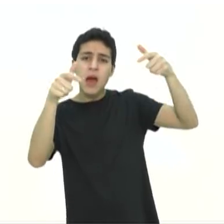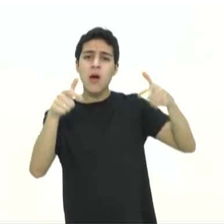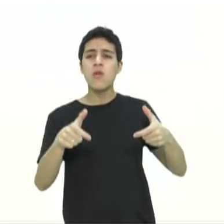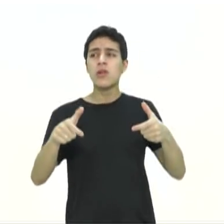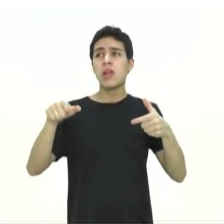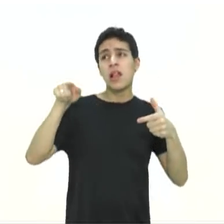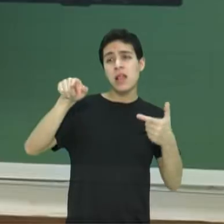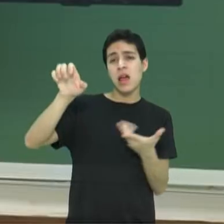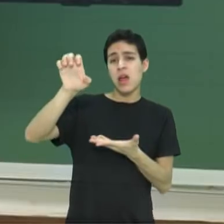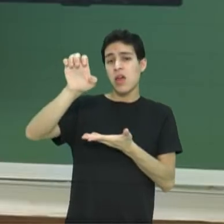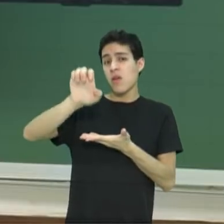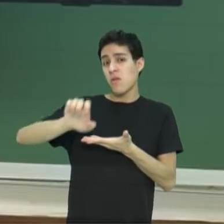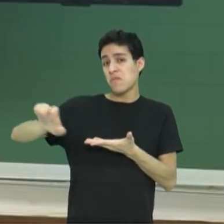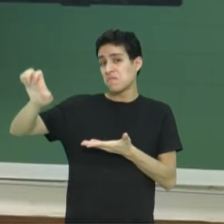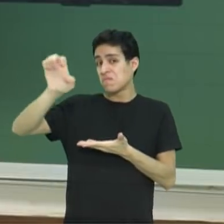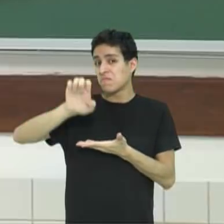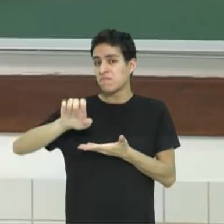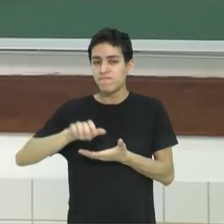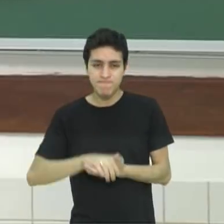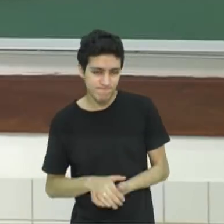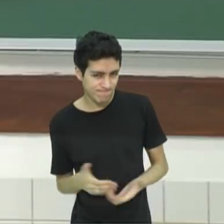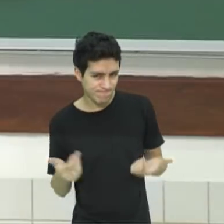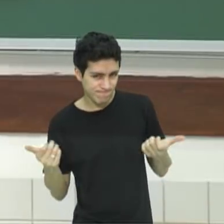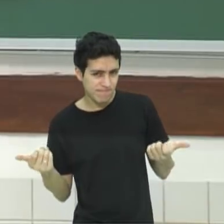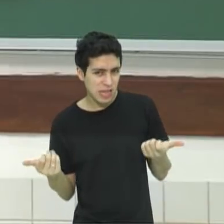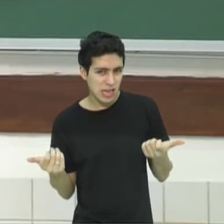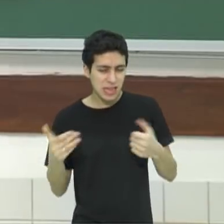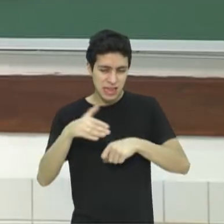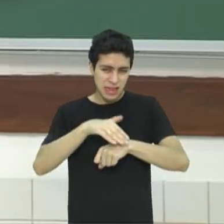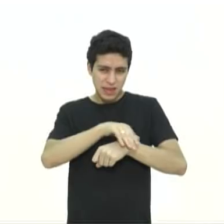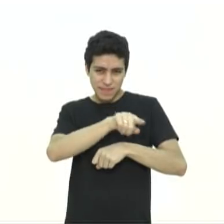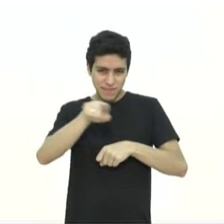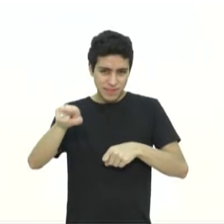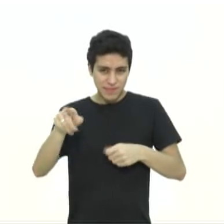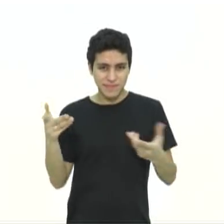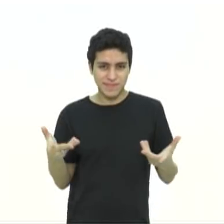europeu. Beleza? Então vai lá, tempo na tela aí para vocês.